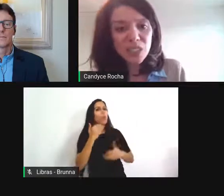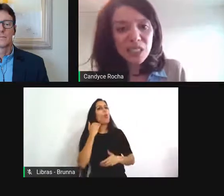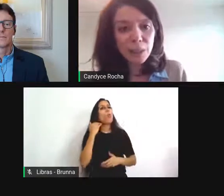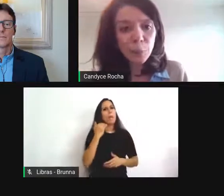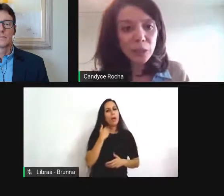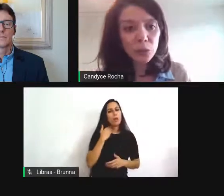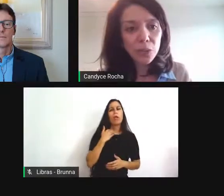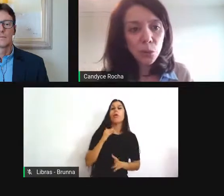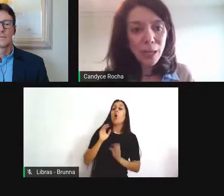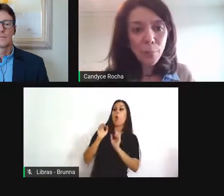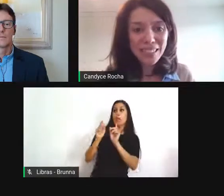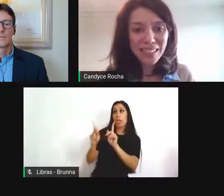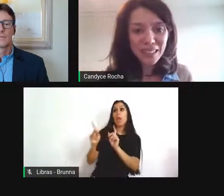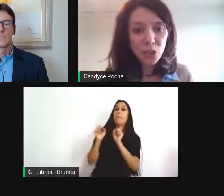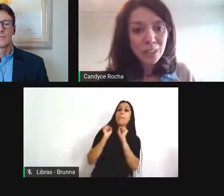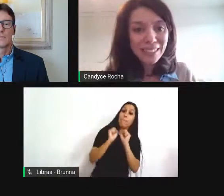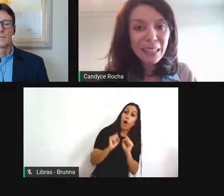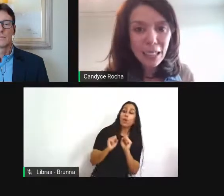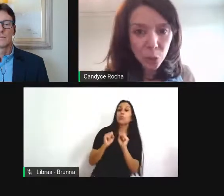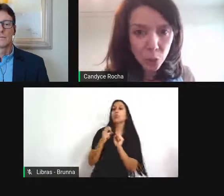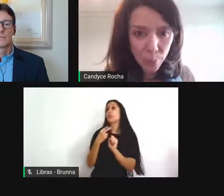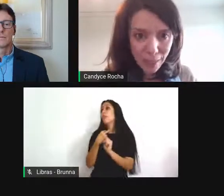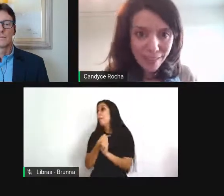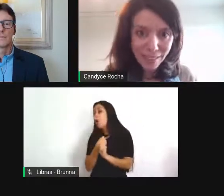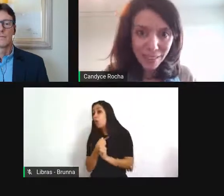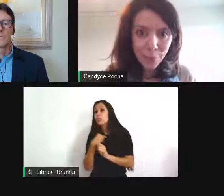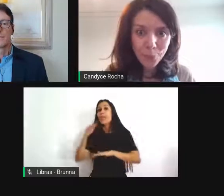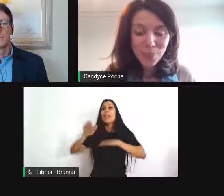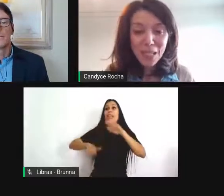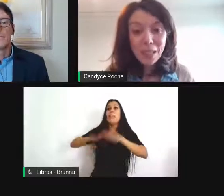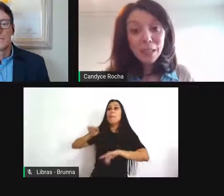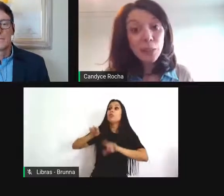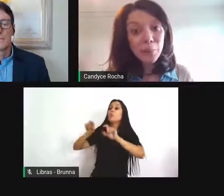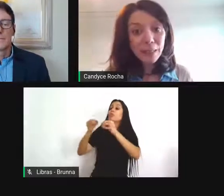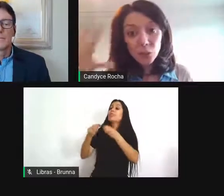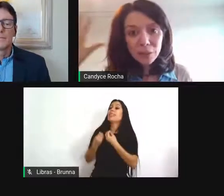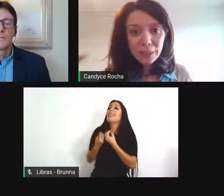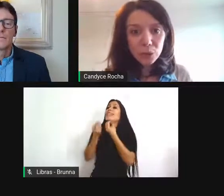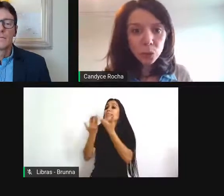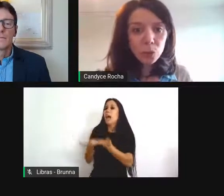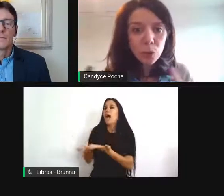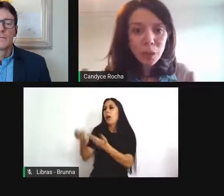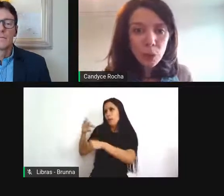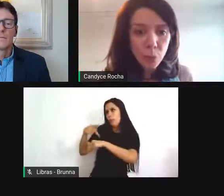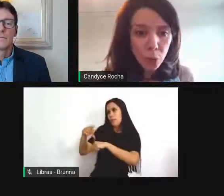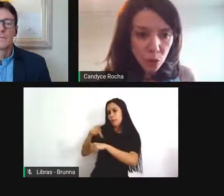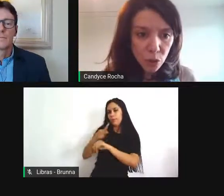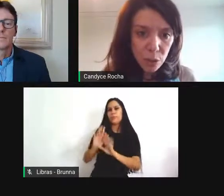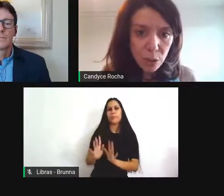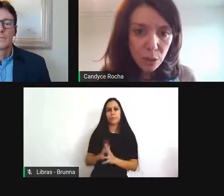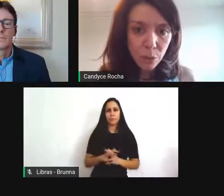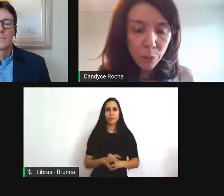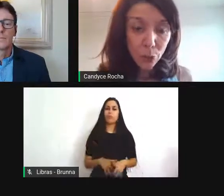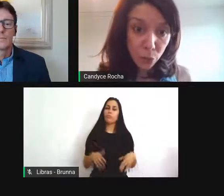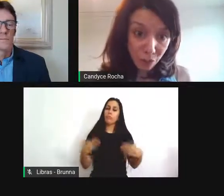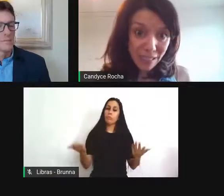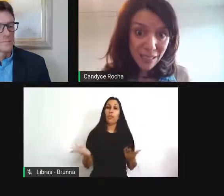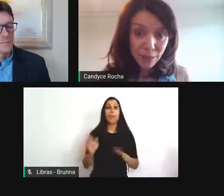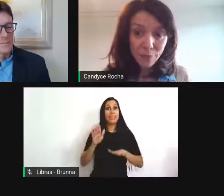não posso fazer, dependendo da sua capacidade de entregar o que o país quer. E também isso está dentro do que o banco